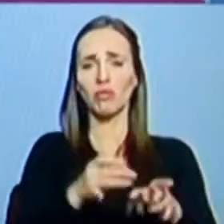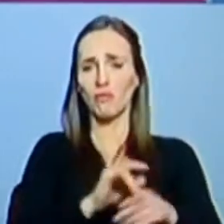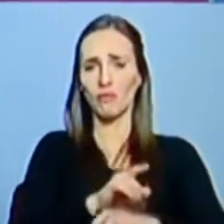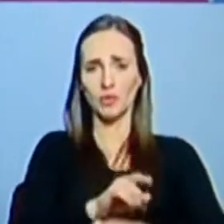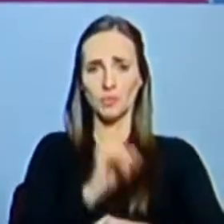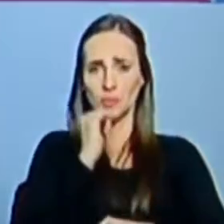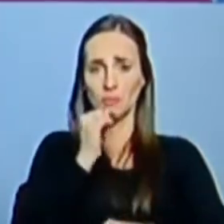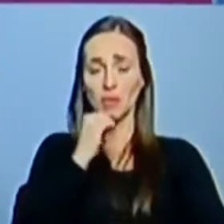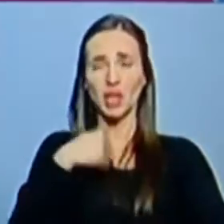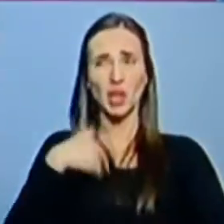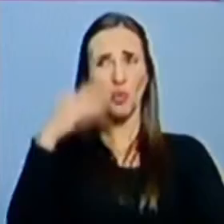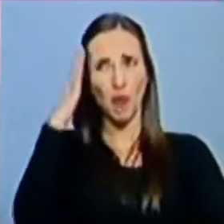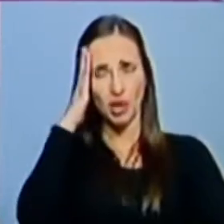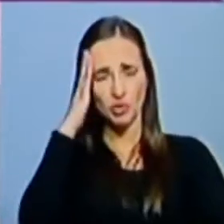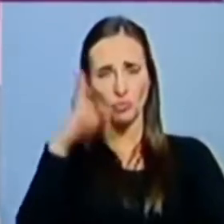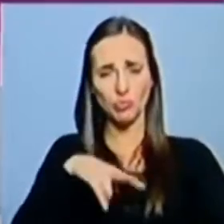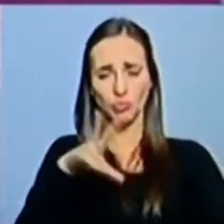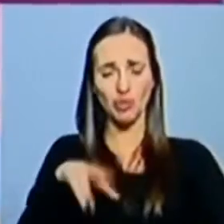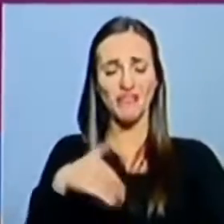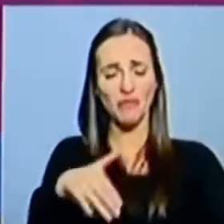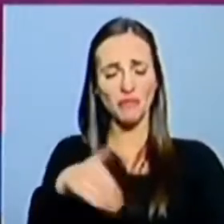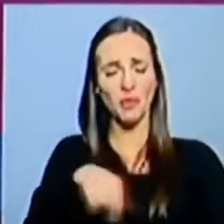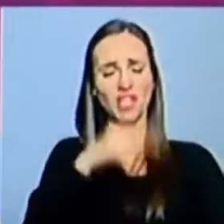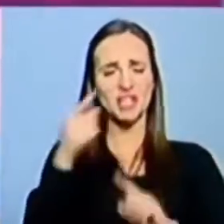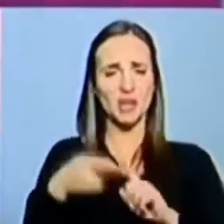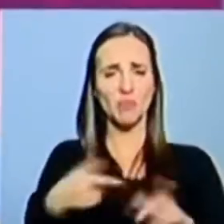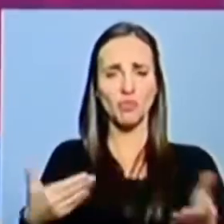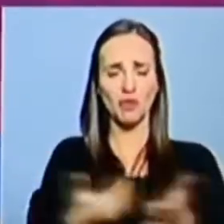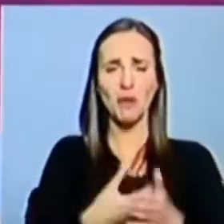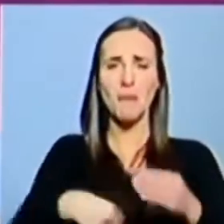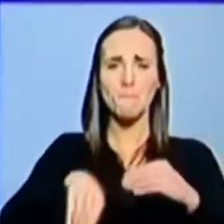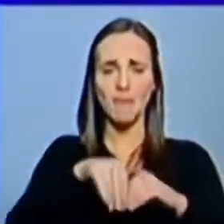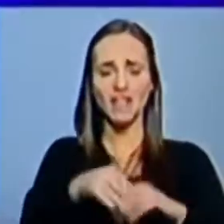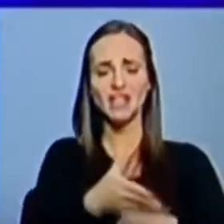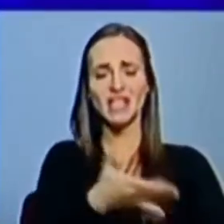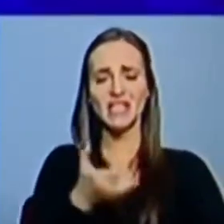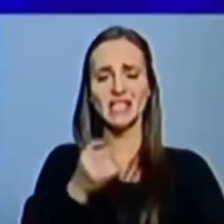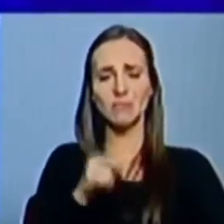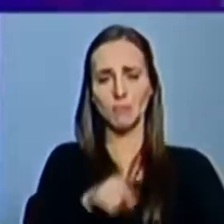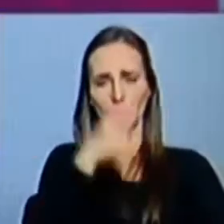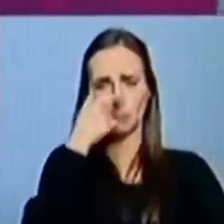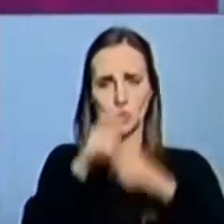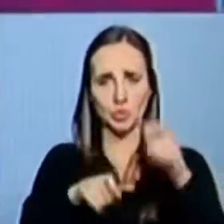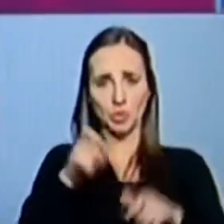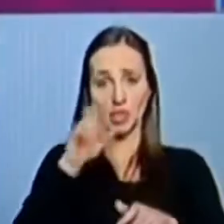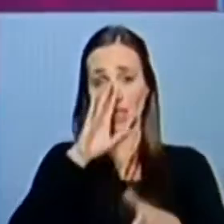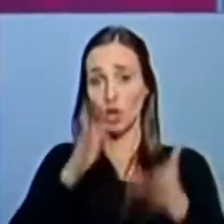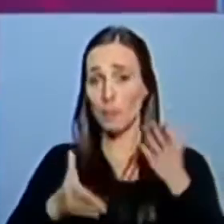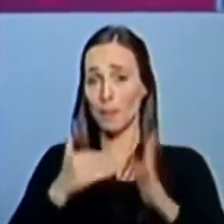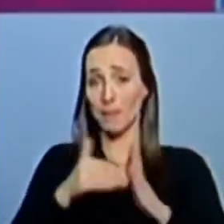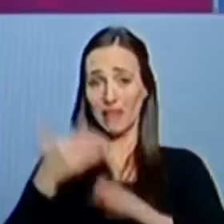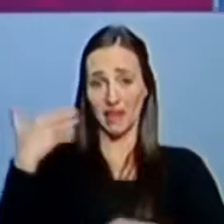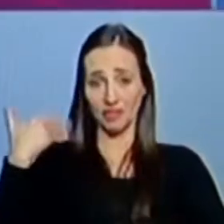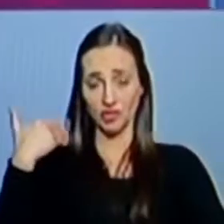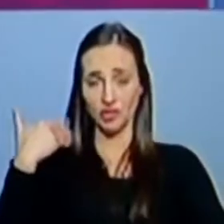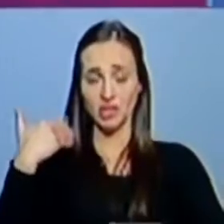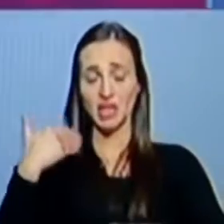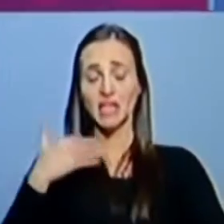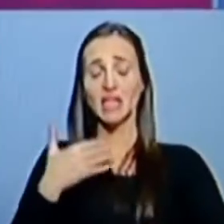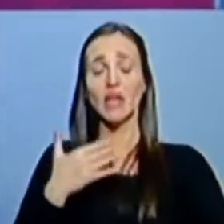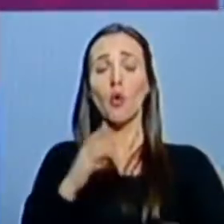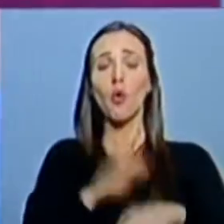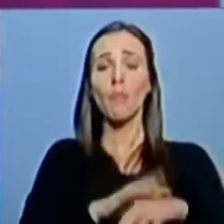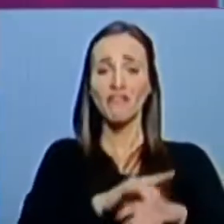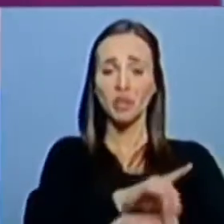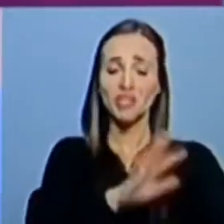estudo que vão morrer em Portugal este ano mais cerca de 15 mil pessoas do que a média das quais cinco mil mais ou menos de